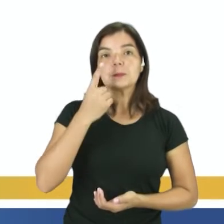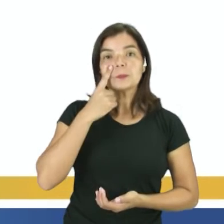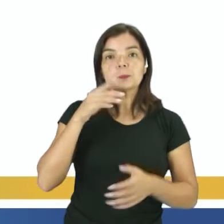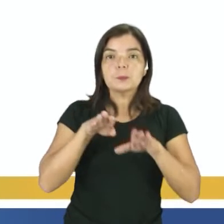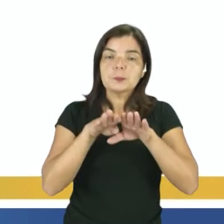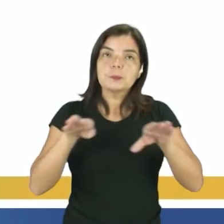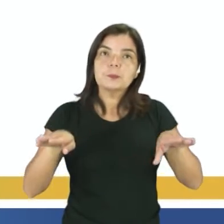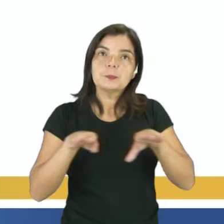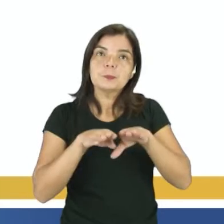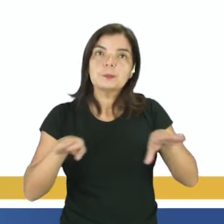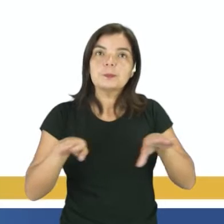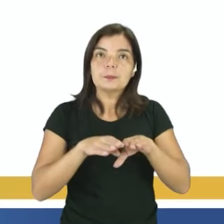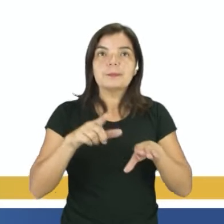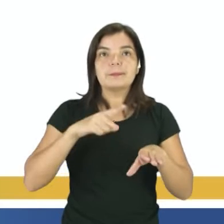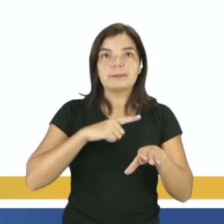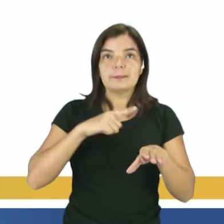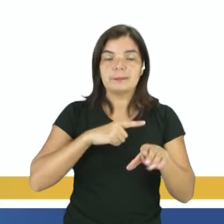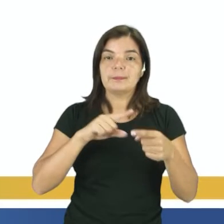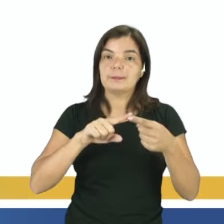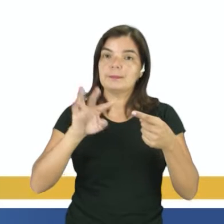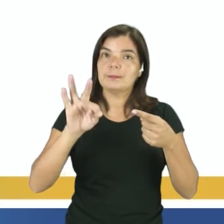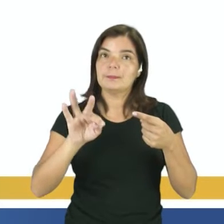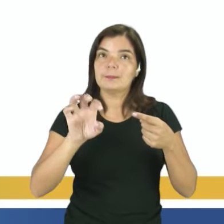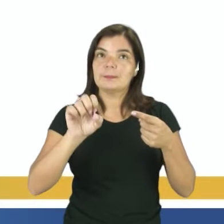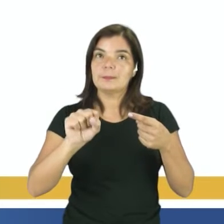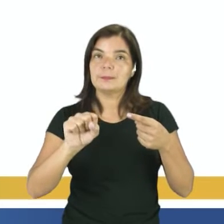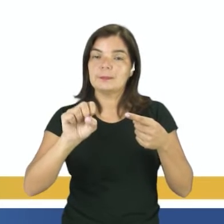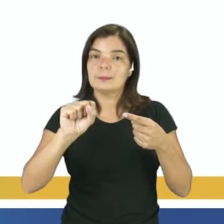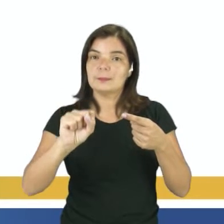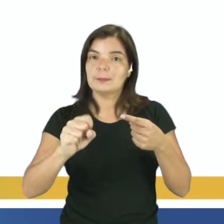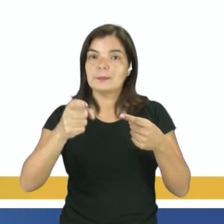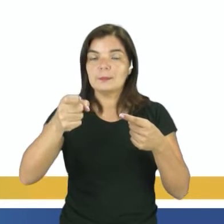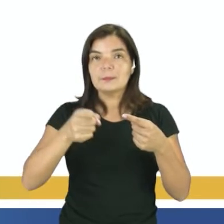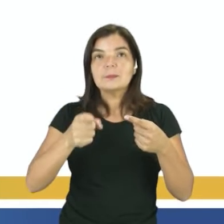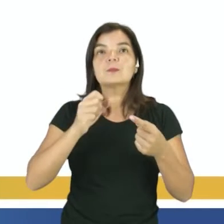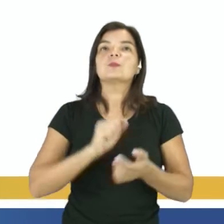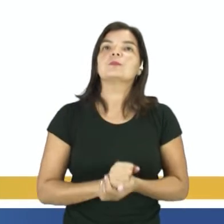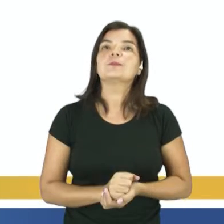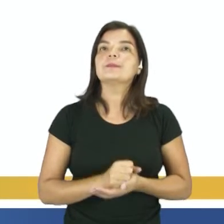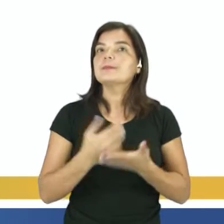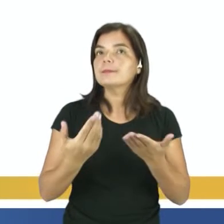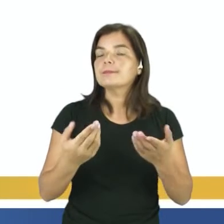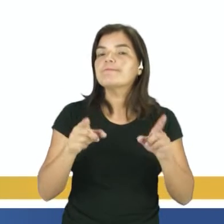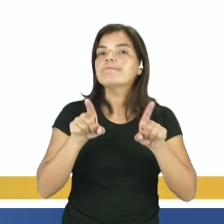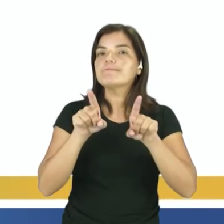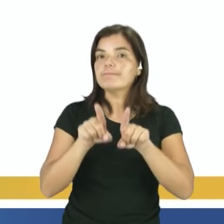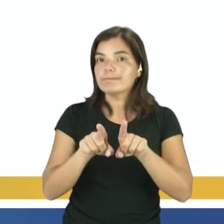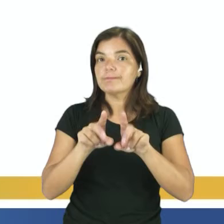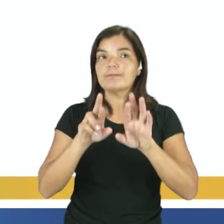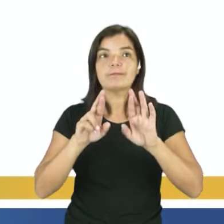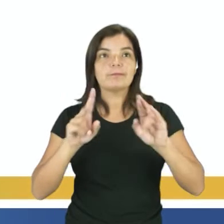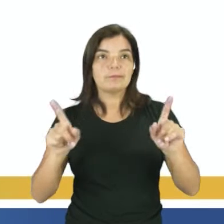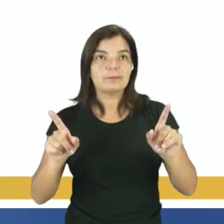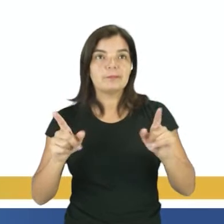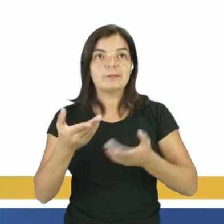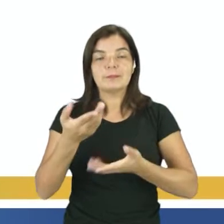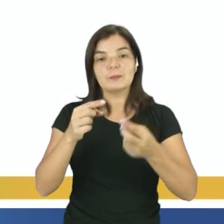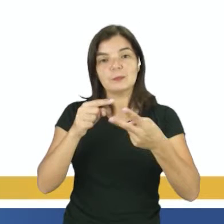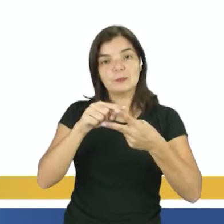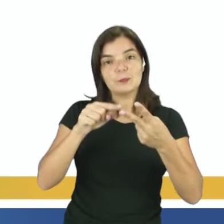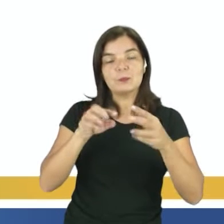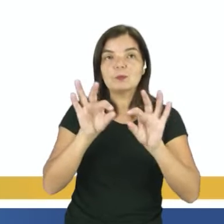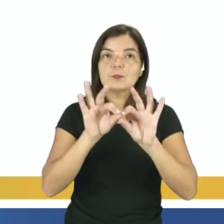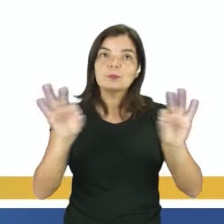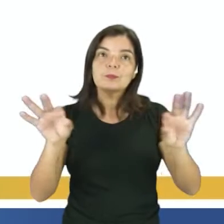Considere o plano abaixo contendo as retas T, R, S e X. Sobre as posições relativas entre